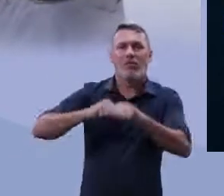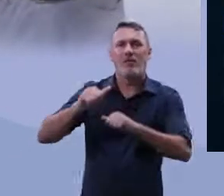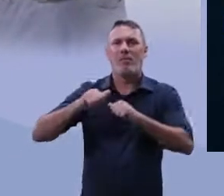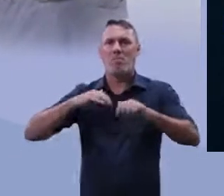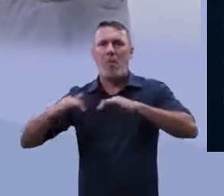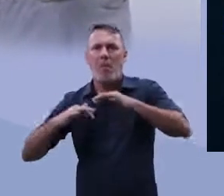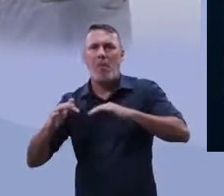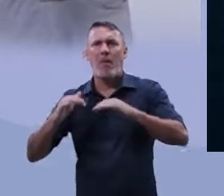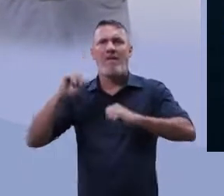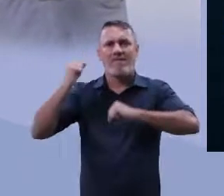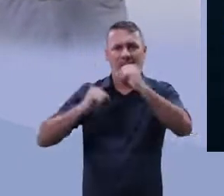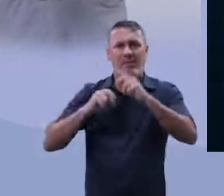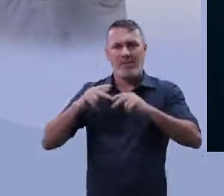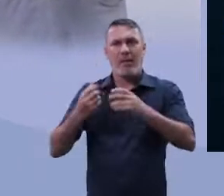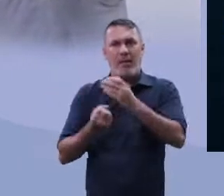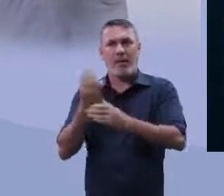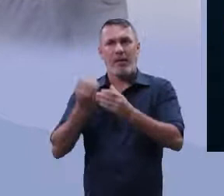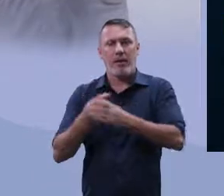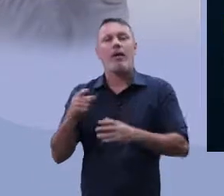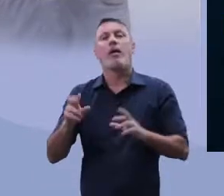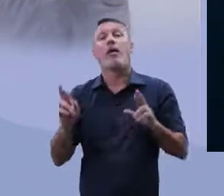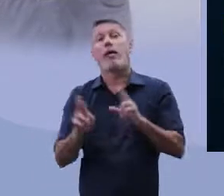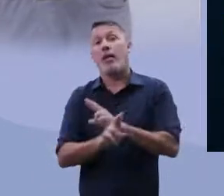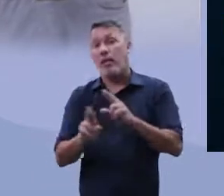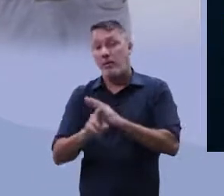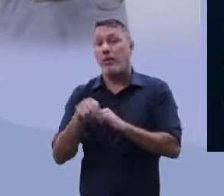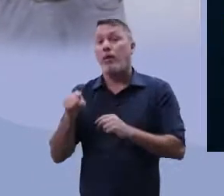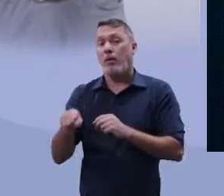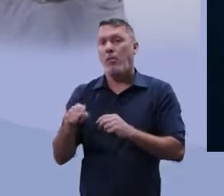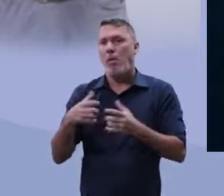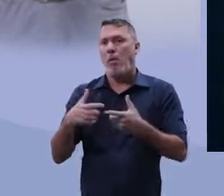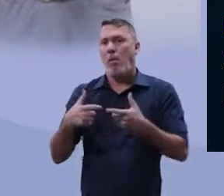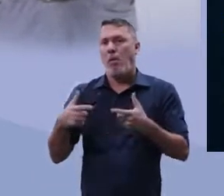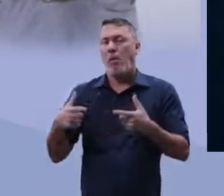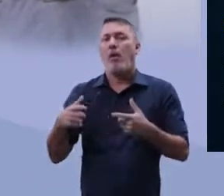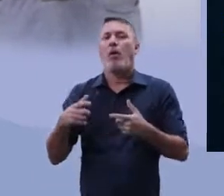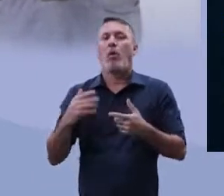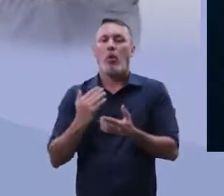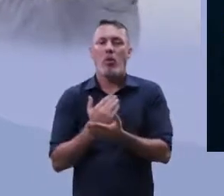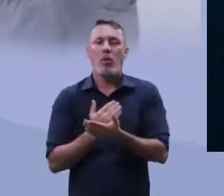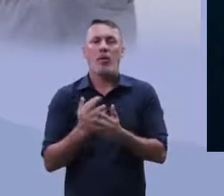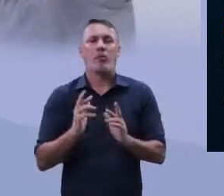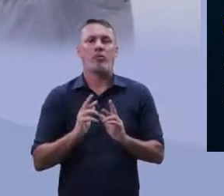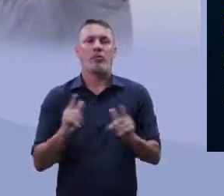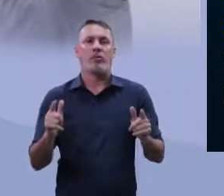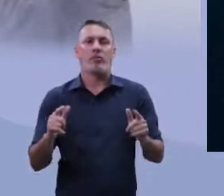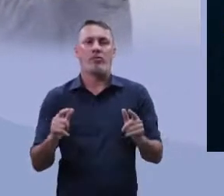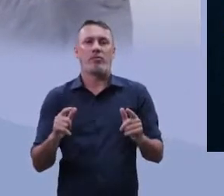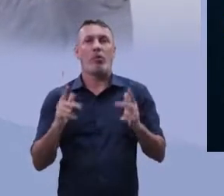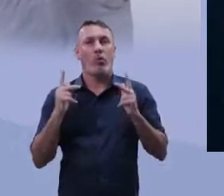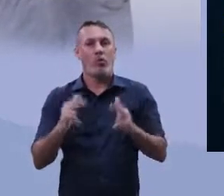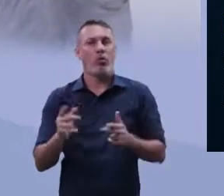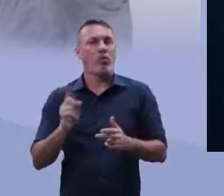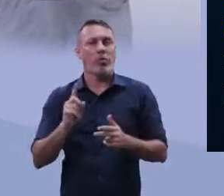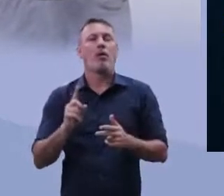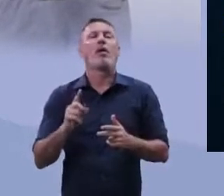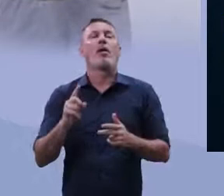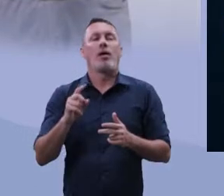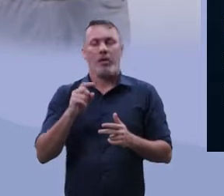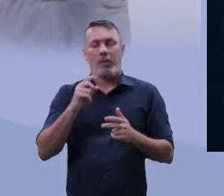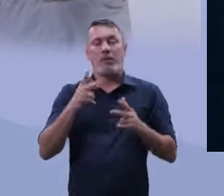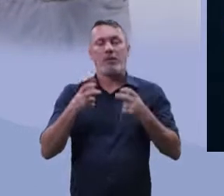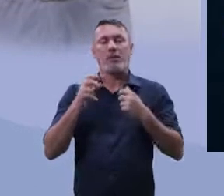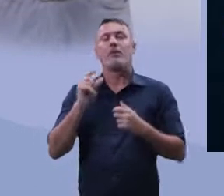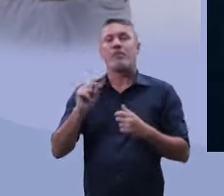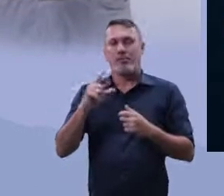revoluções industriais. E aí é quando essas relações começam a se tornar diferenciadas, onde nós vamos